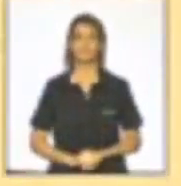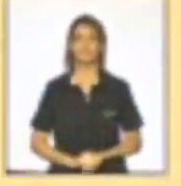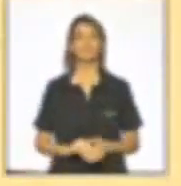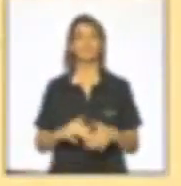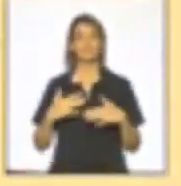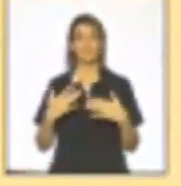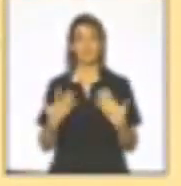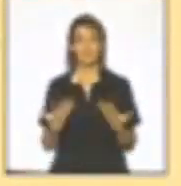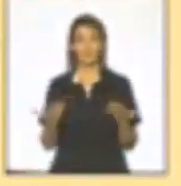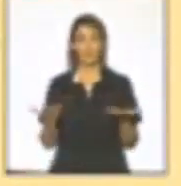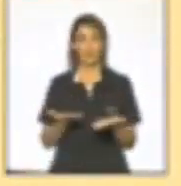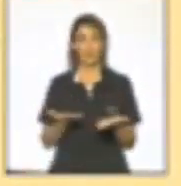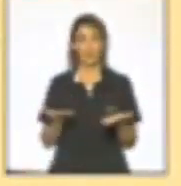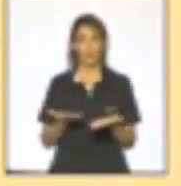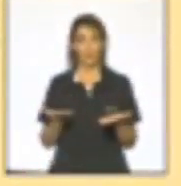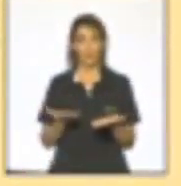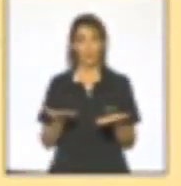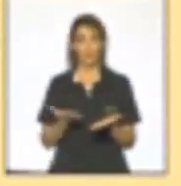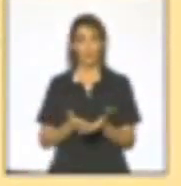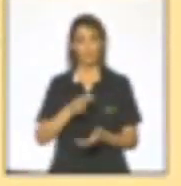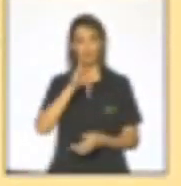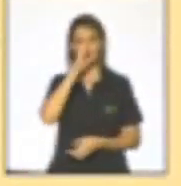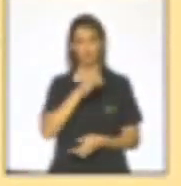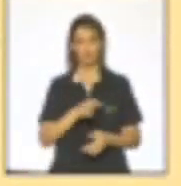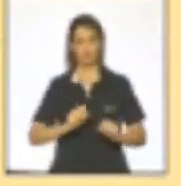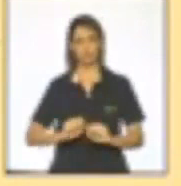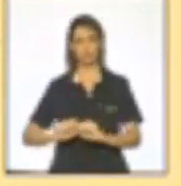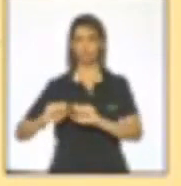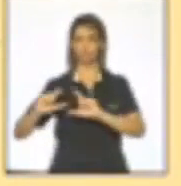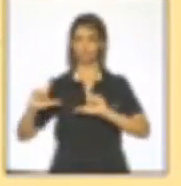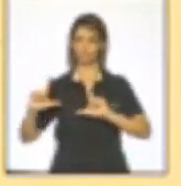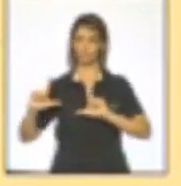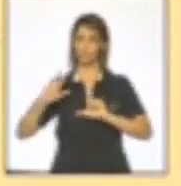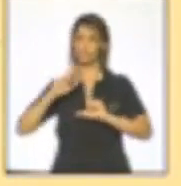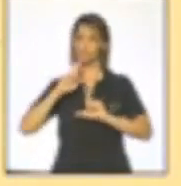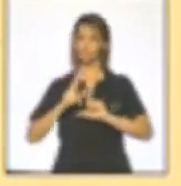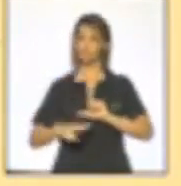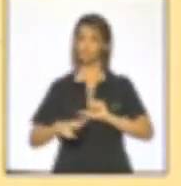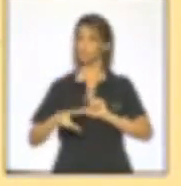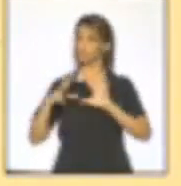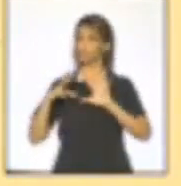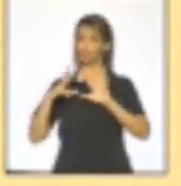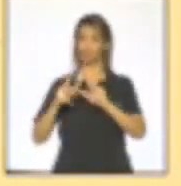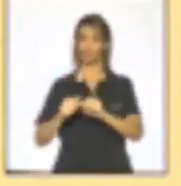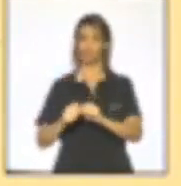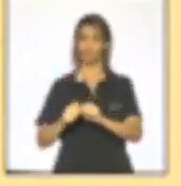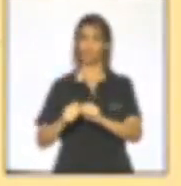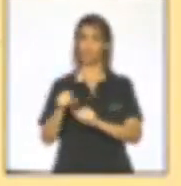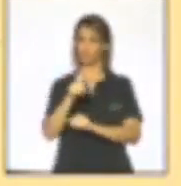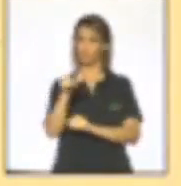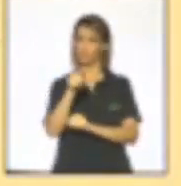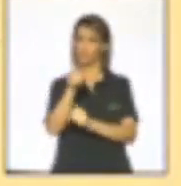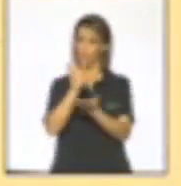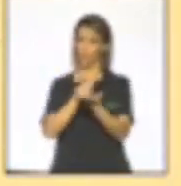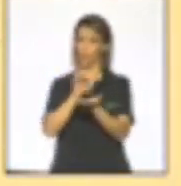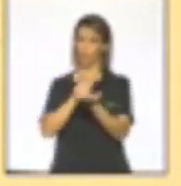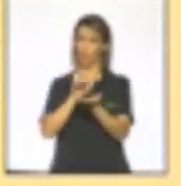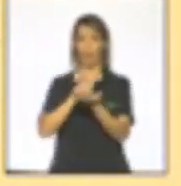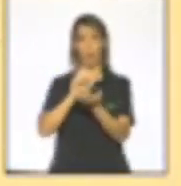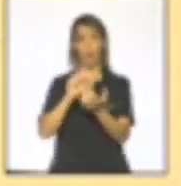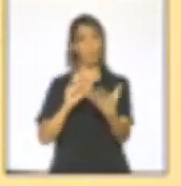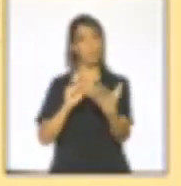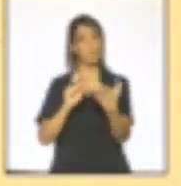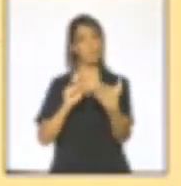Então, vou deixar para você, já aqui direto na tela, a resolução completa para você copiar ou dar um print